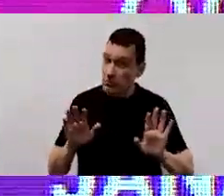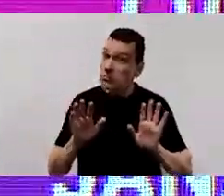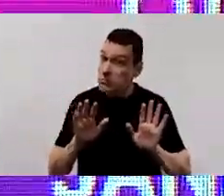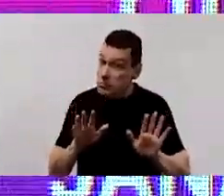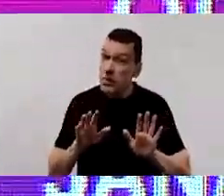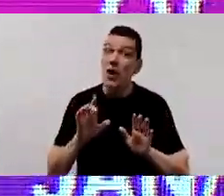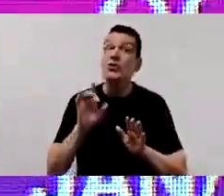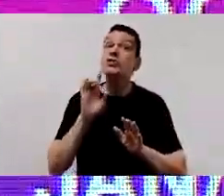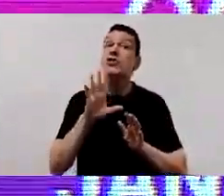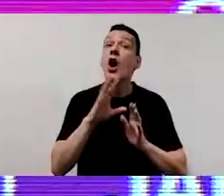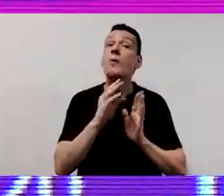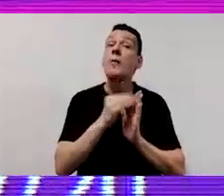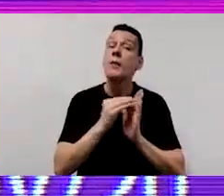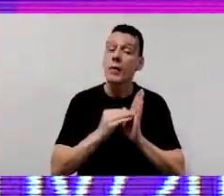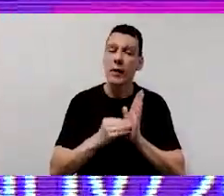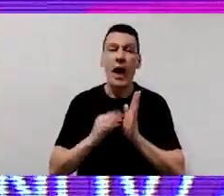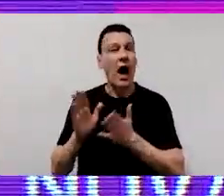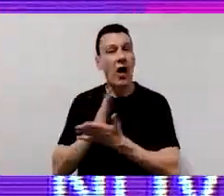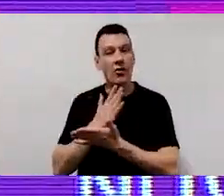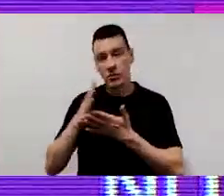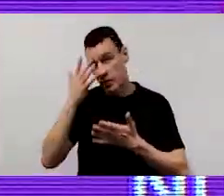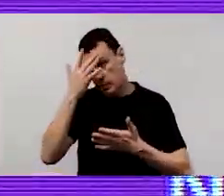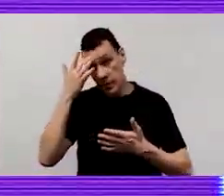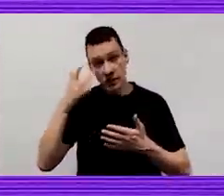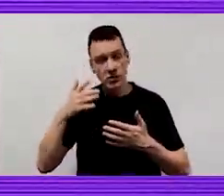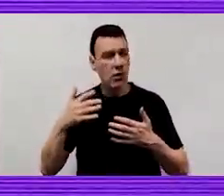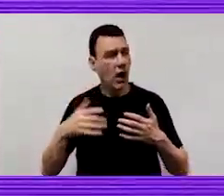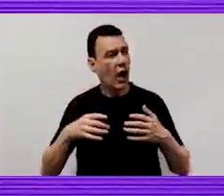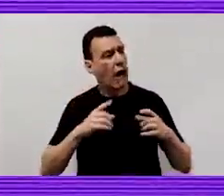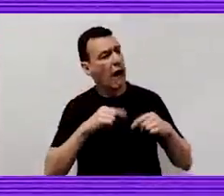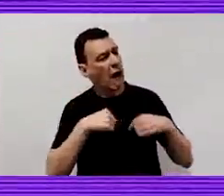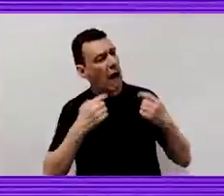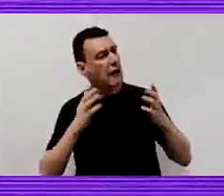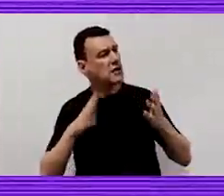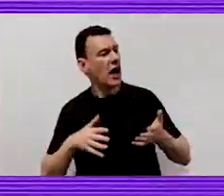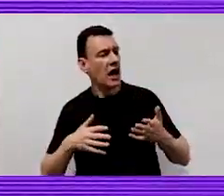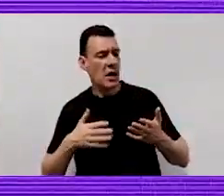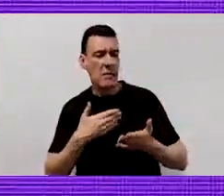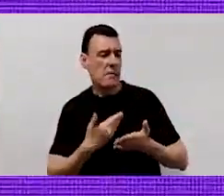desses não são identificados, por vezes, ou nem registrados no Banco Central.